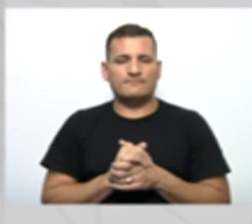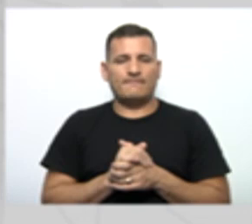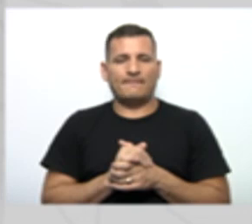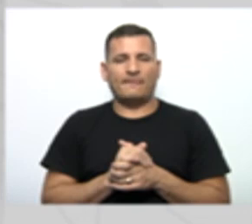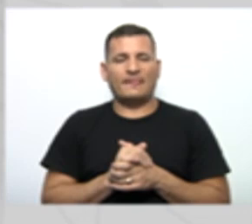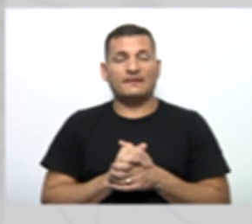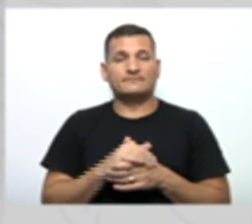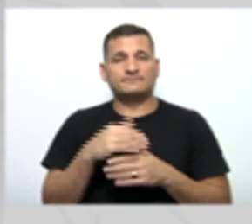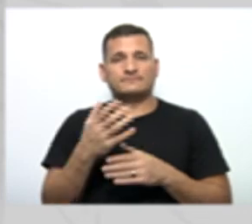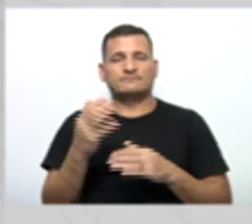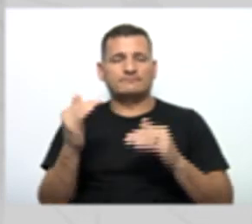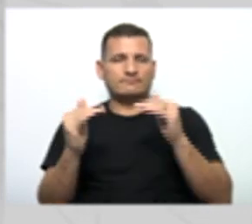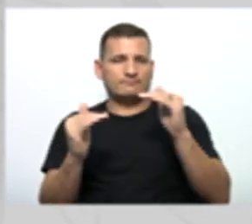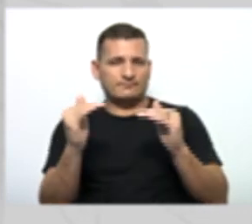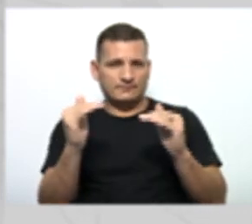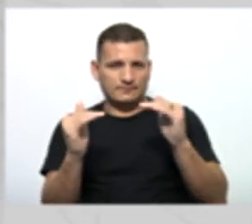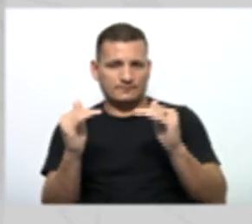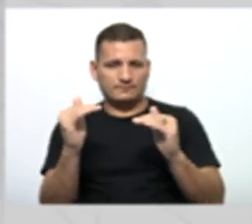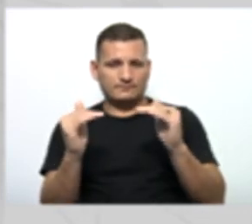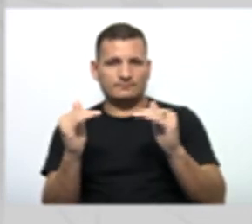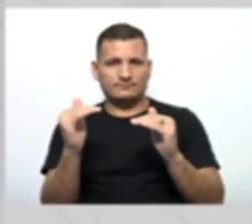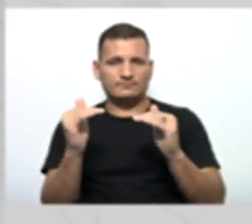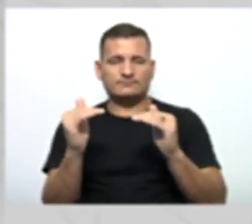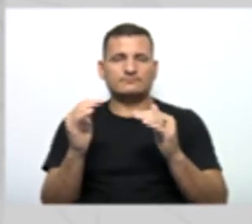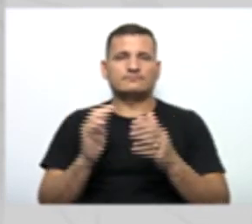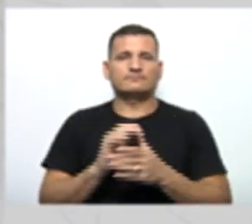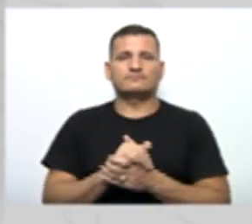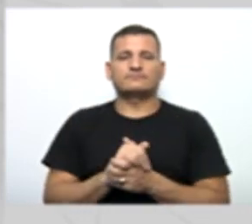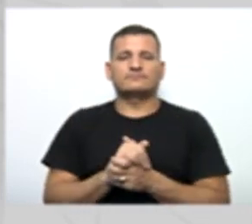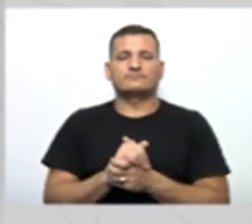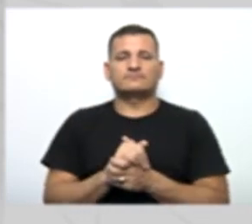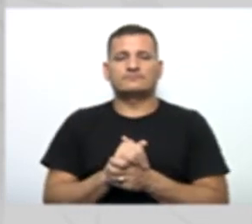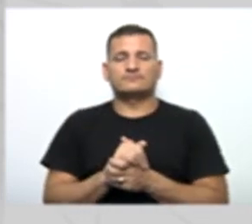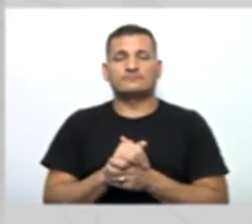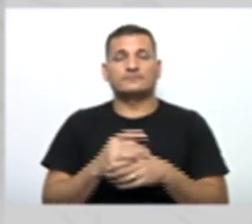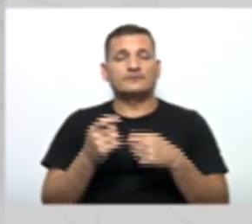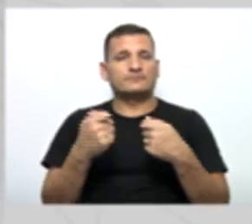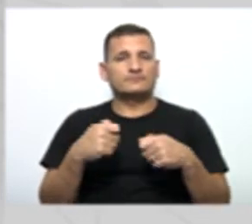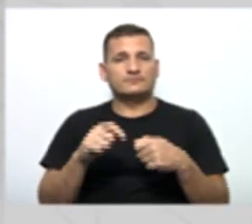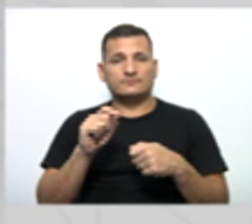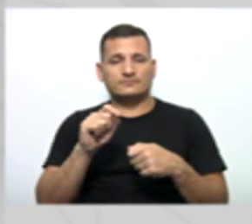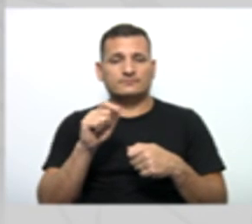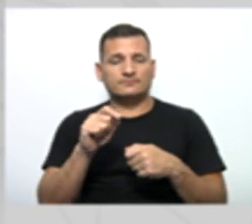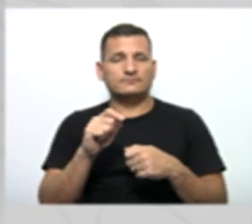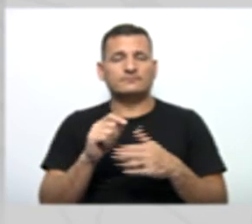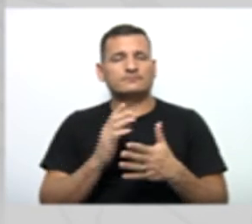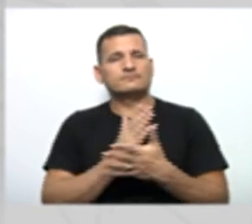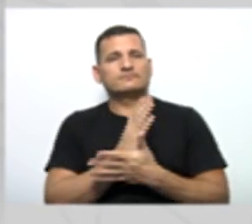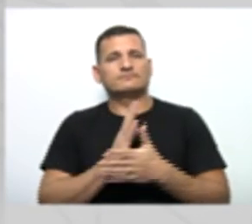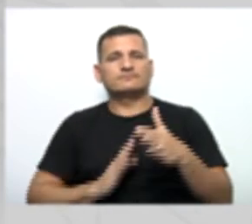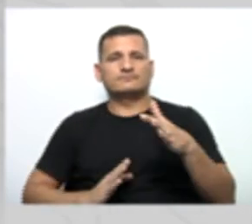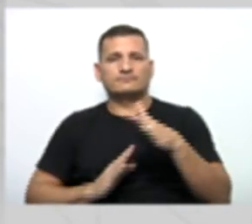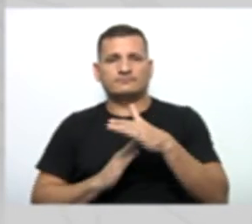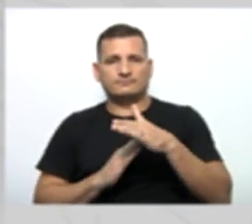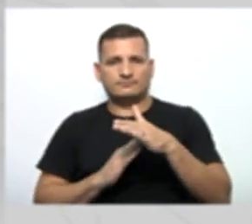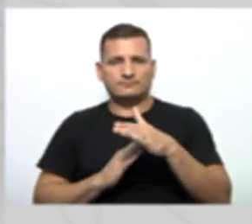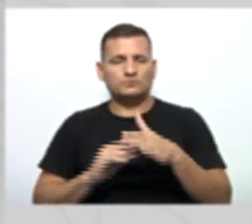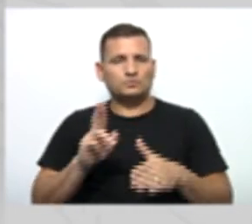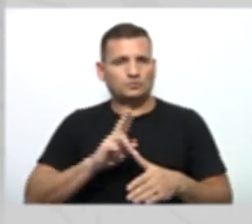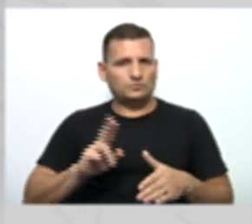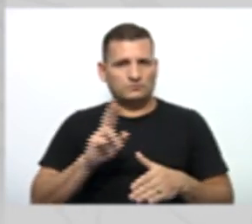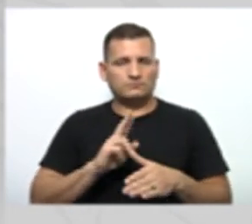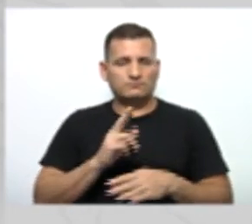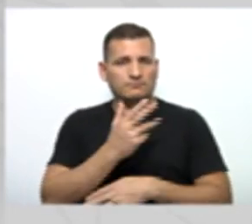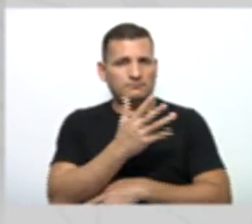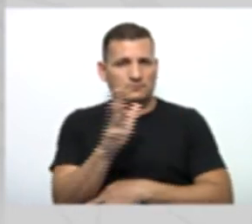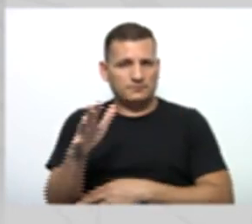Então, para equilibrar essas necessidades, precisamos estabelecer algumas limitações de uso ao meio ambiente.